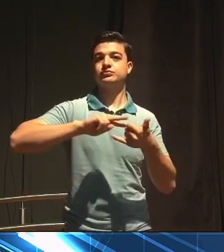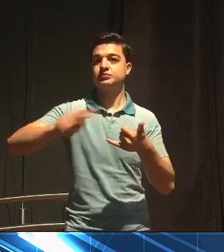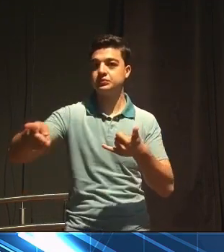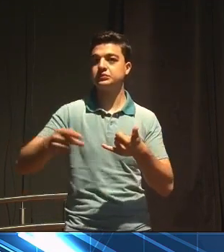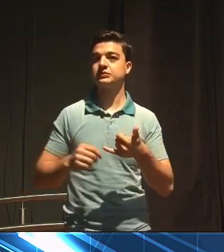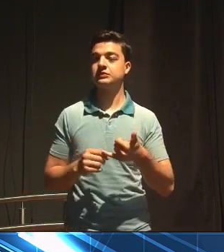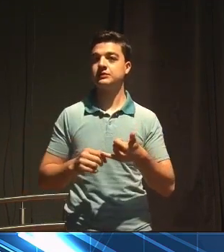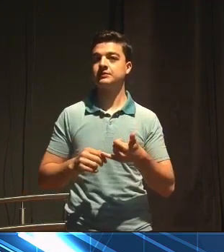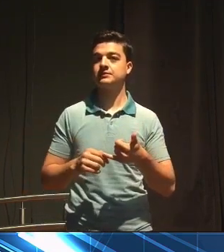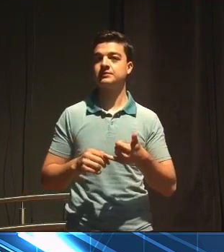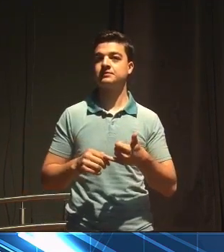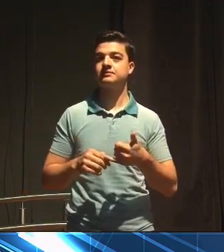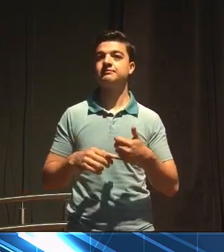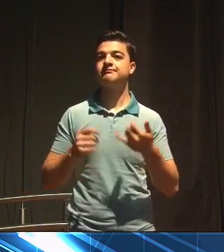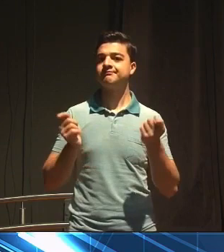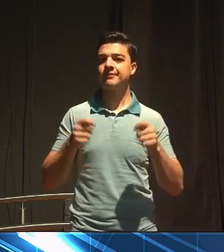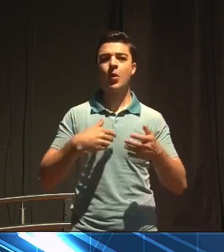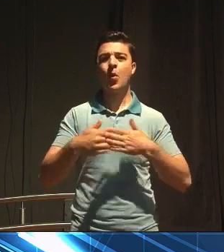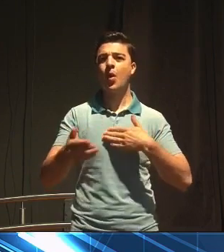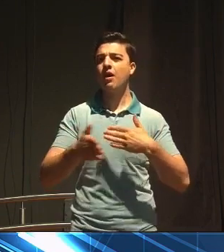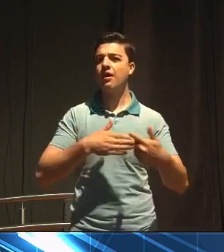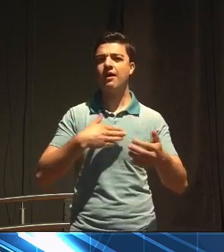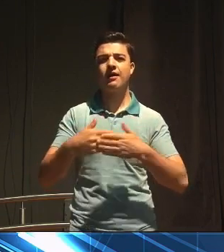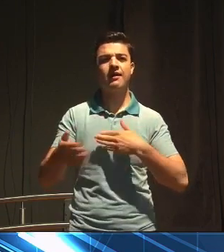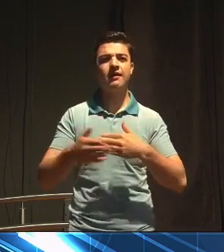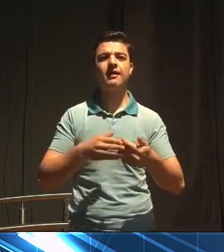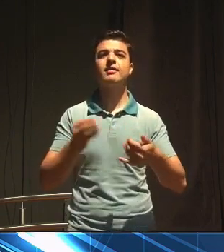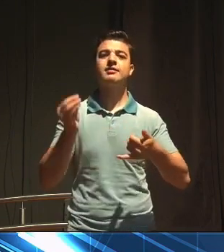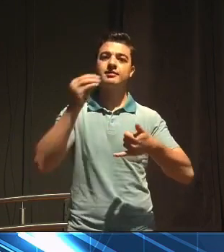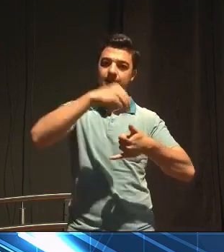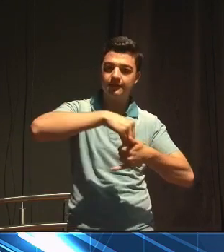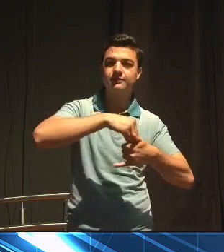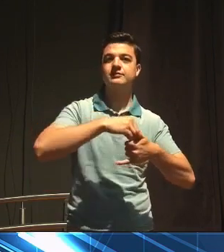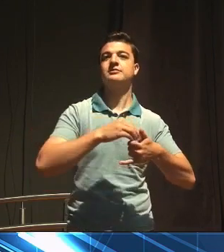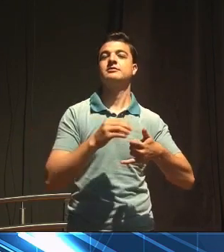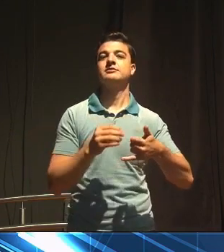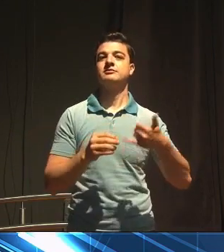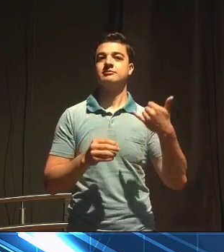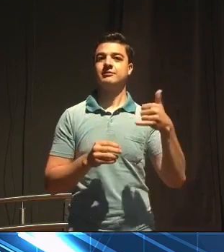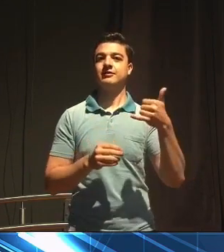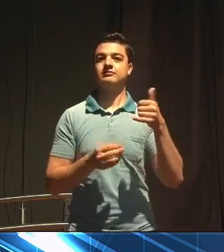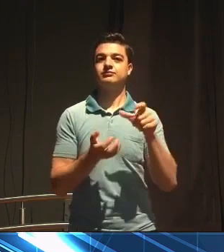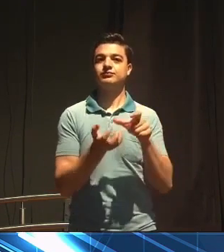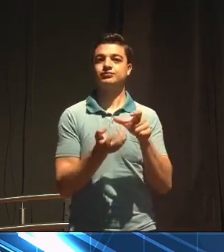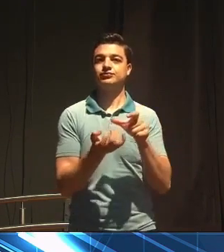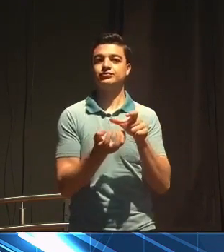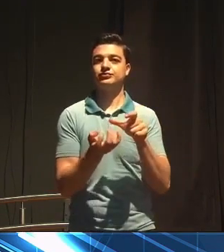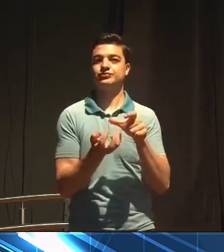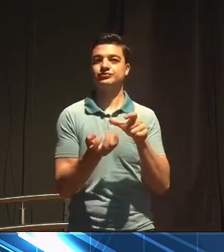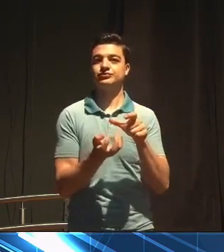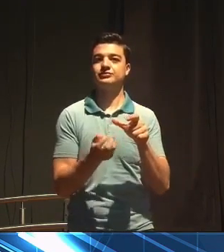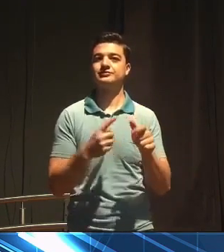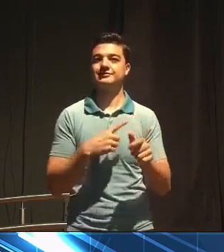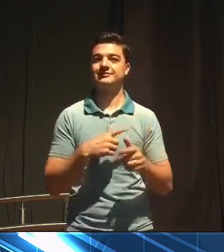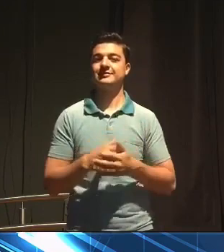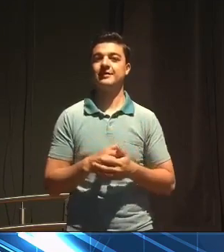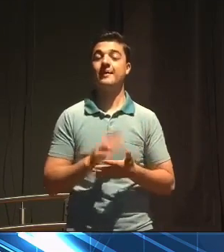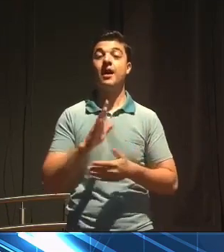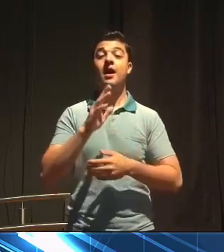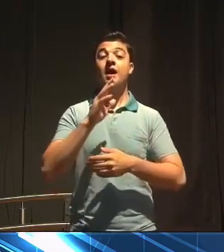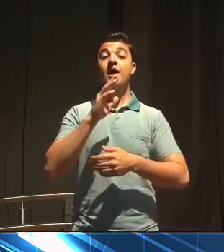meu bilhete único, tudo eu faço de forma digital. Só que aí em 2020 veio uma